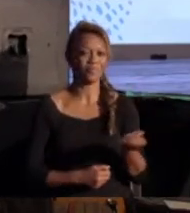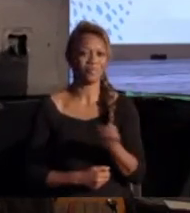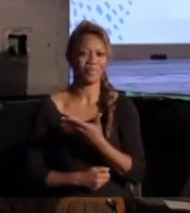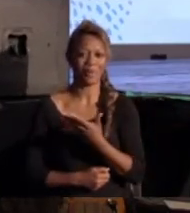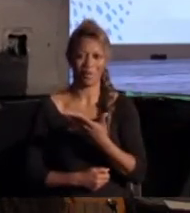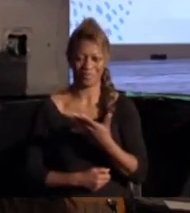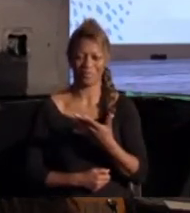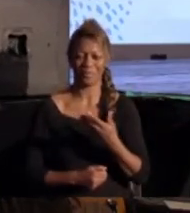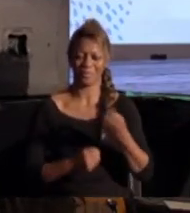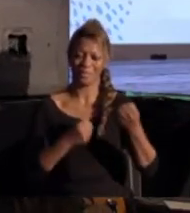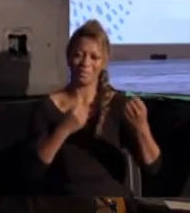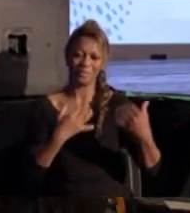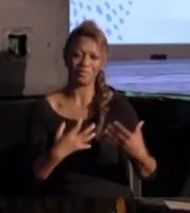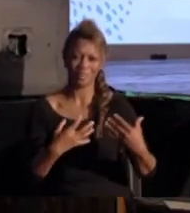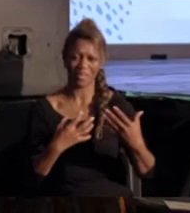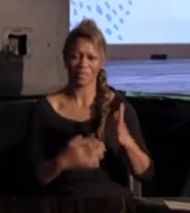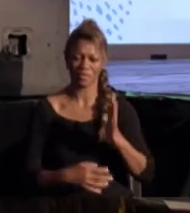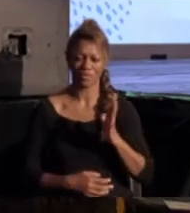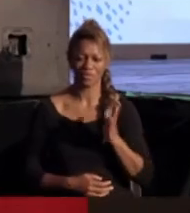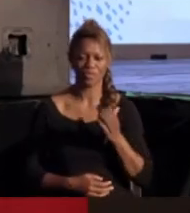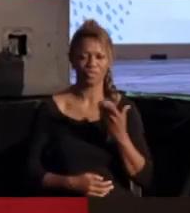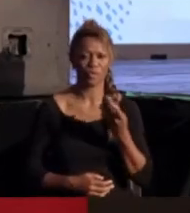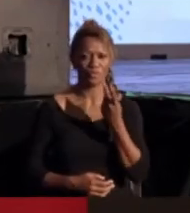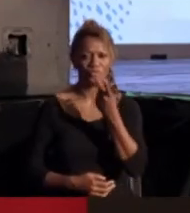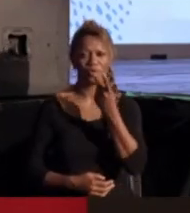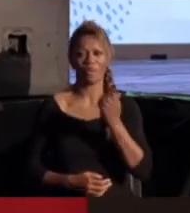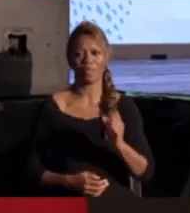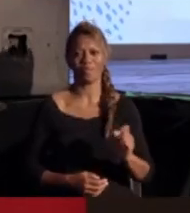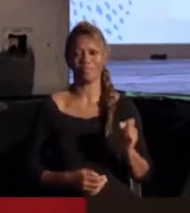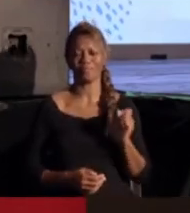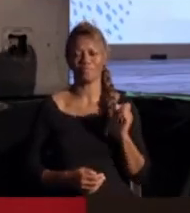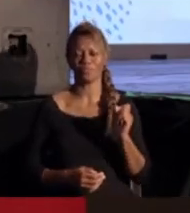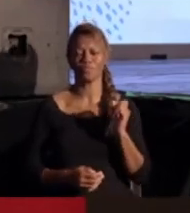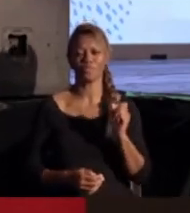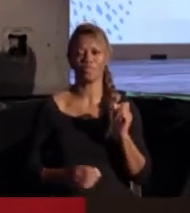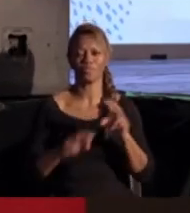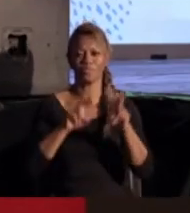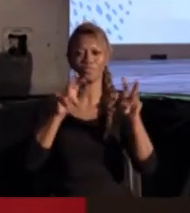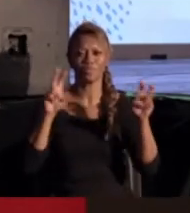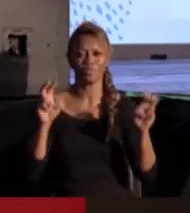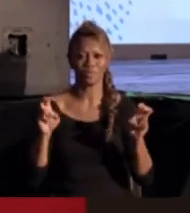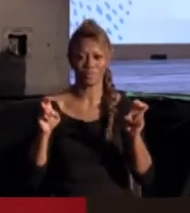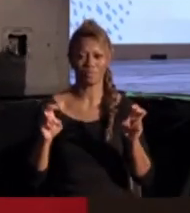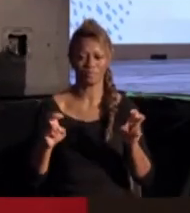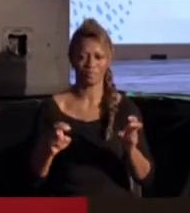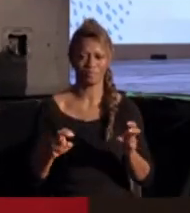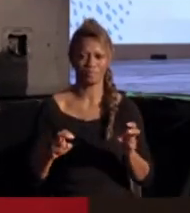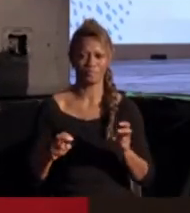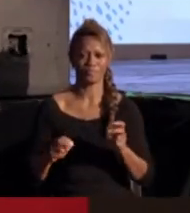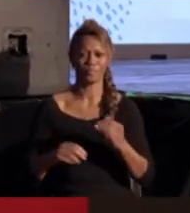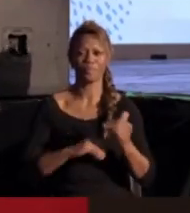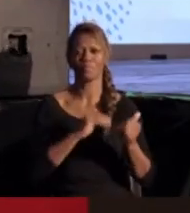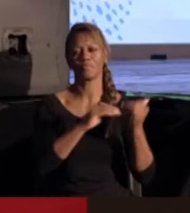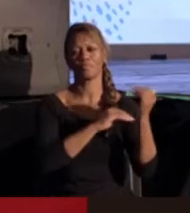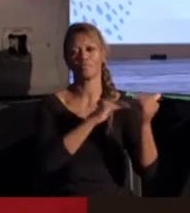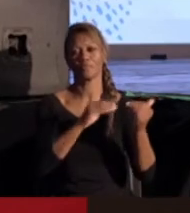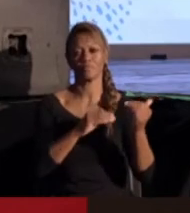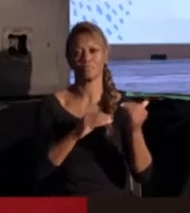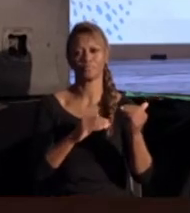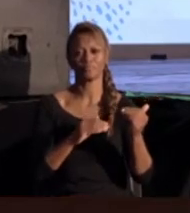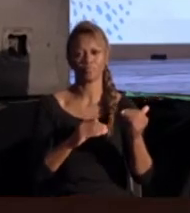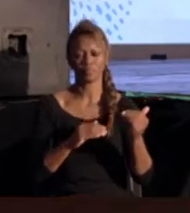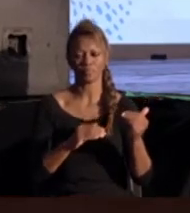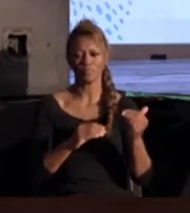né, Renato, e já para mim tão fundamental, né, naquilo que você coloca sempre uma satisfação te ouvir. Acho que eu